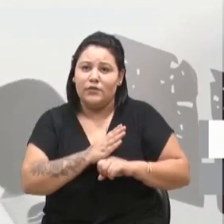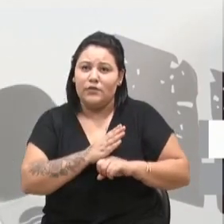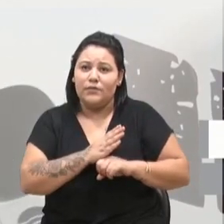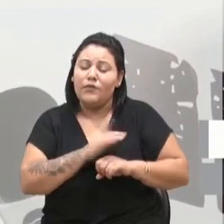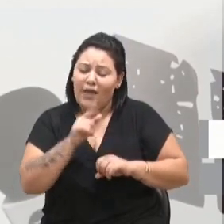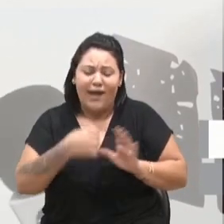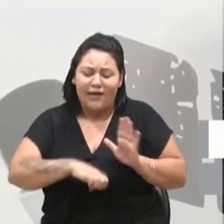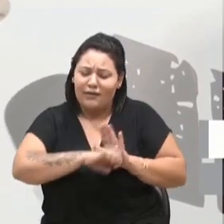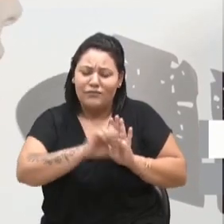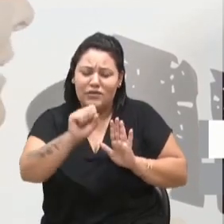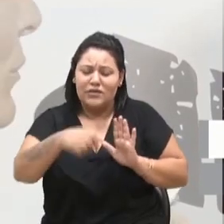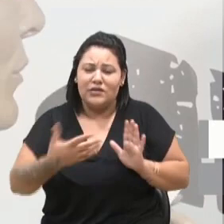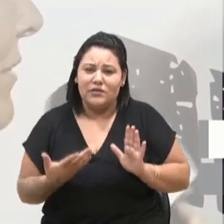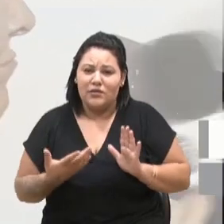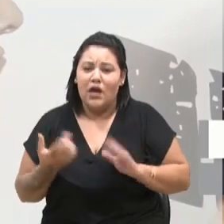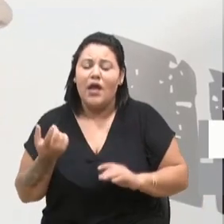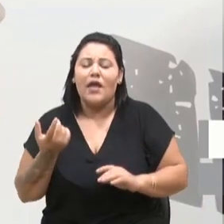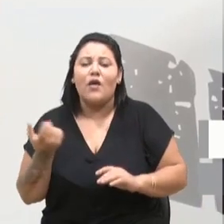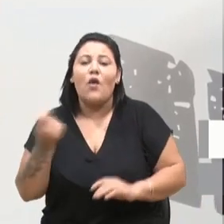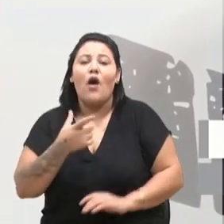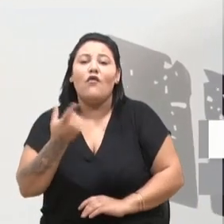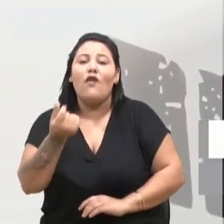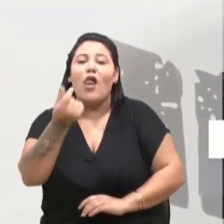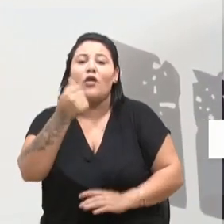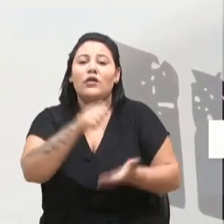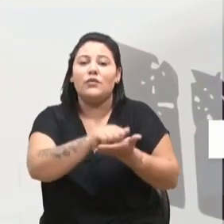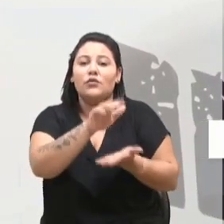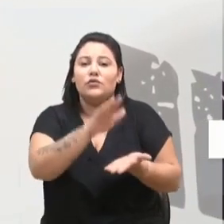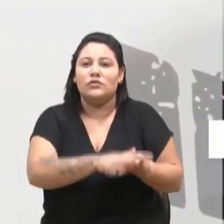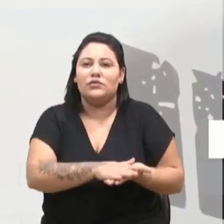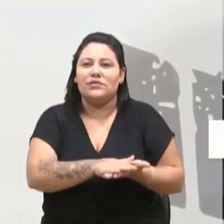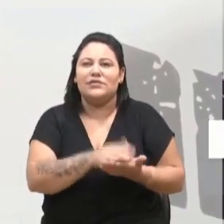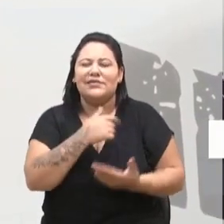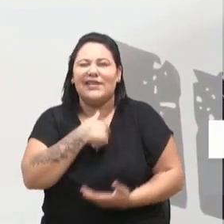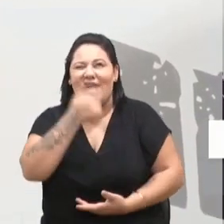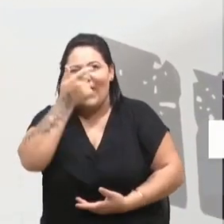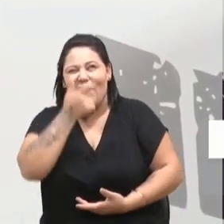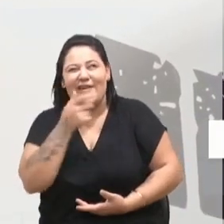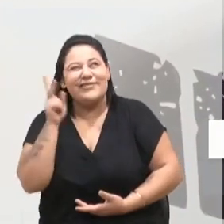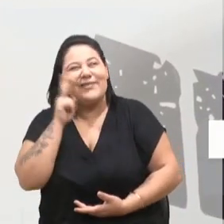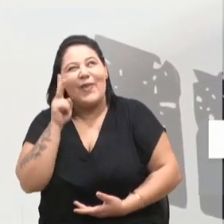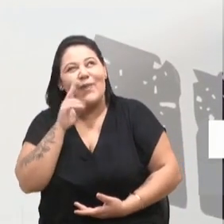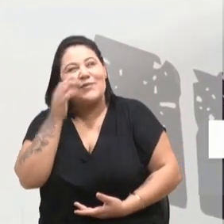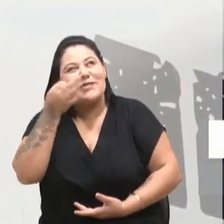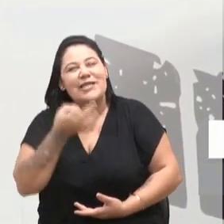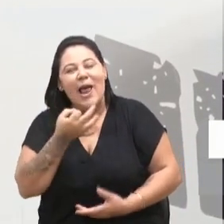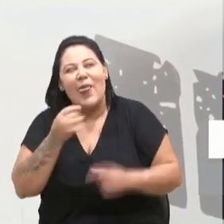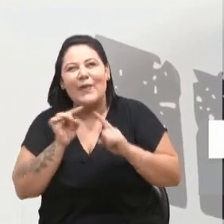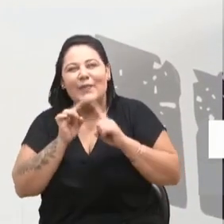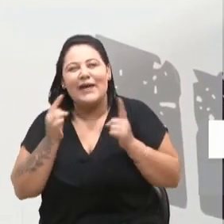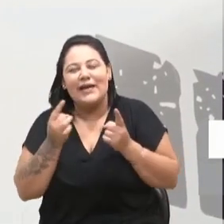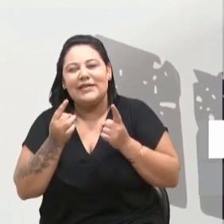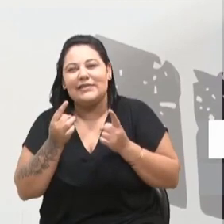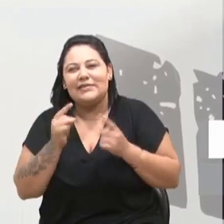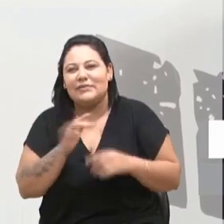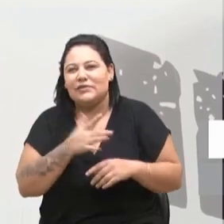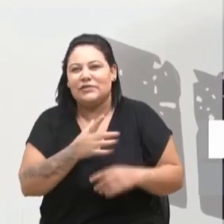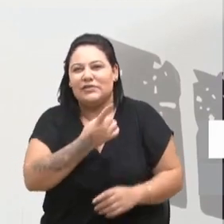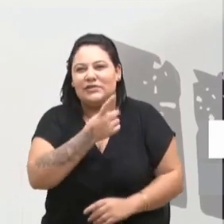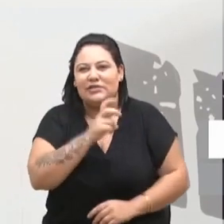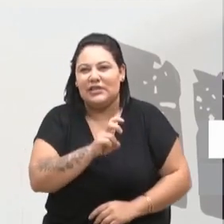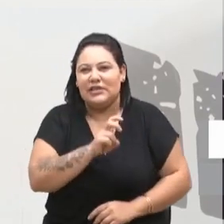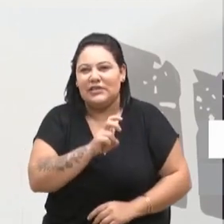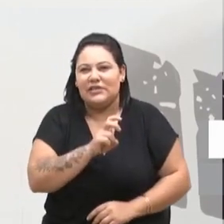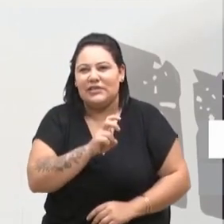E qual seria o valor da multa? Se eu não me engano, agora não vou me recordar bem, mas é entre 15 e